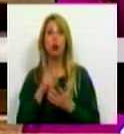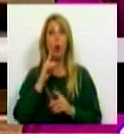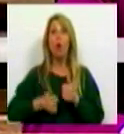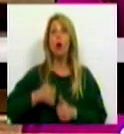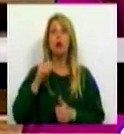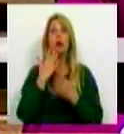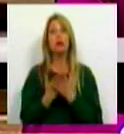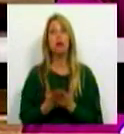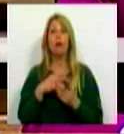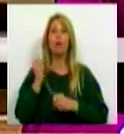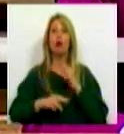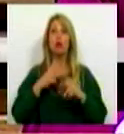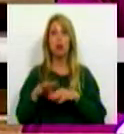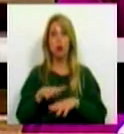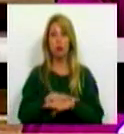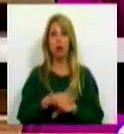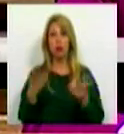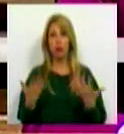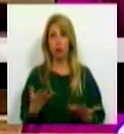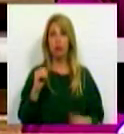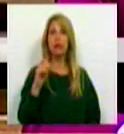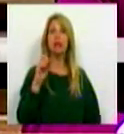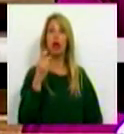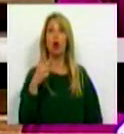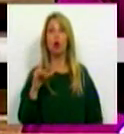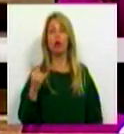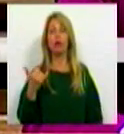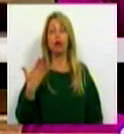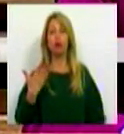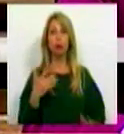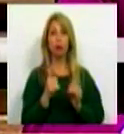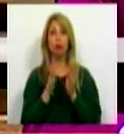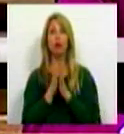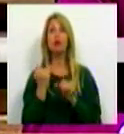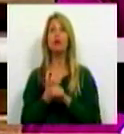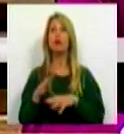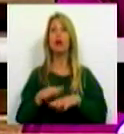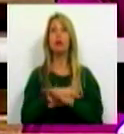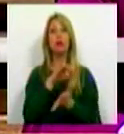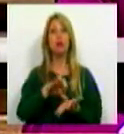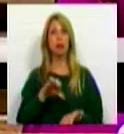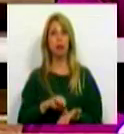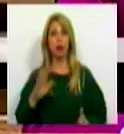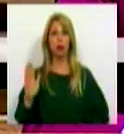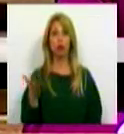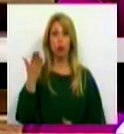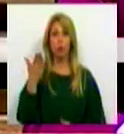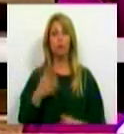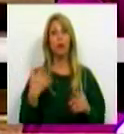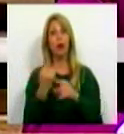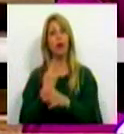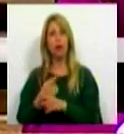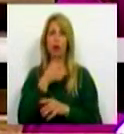a modernização administrativa neste século XXI, entre todos os serviços da Administração Central, em primeiro lugar, e